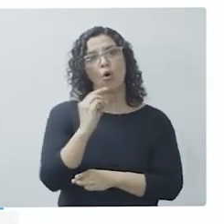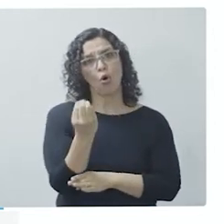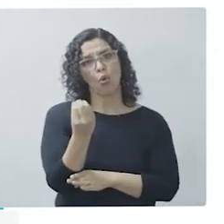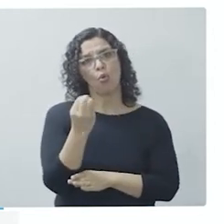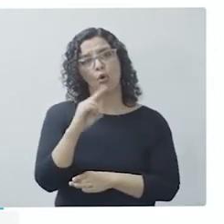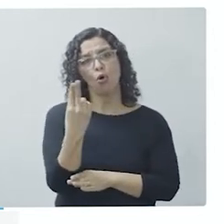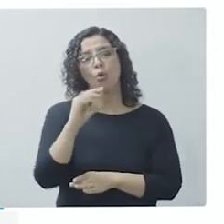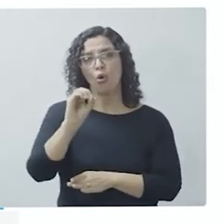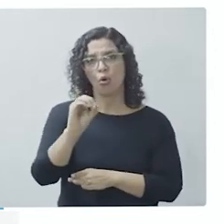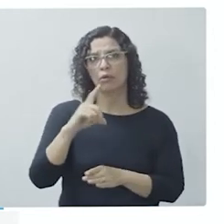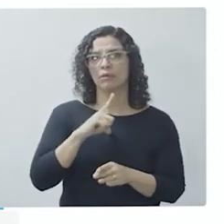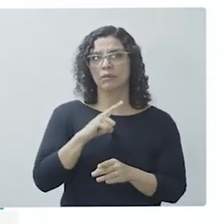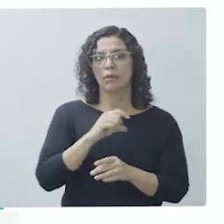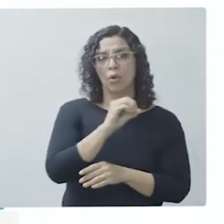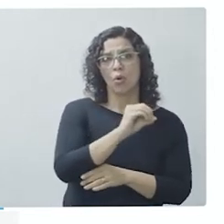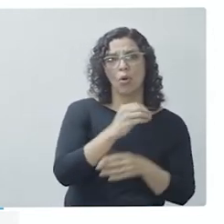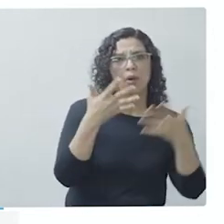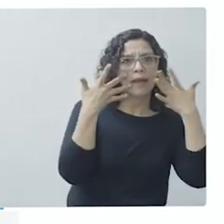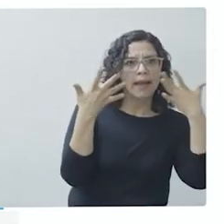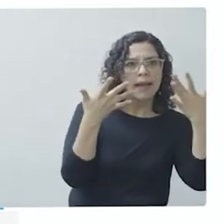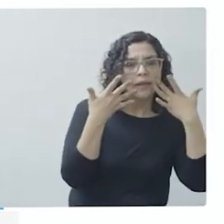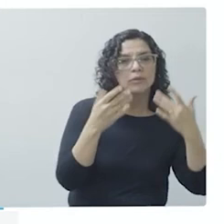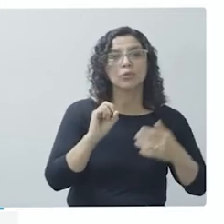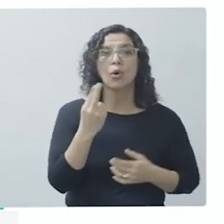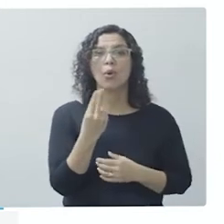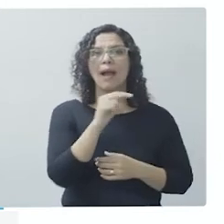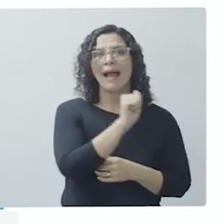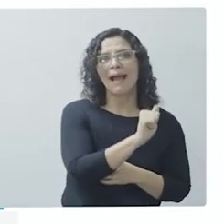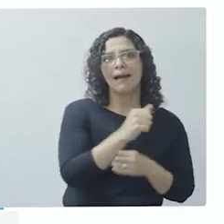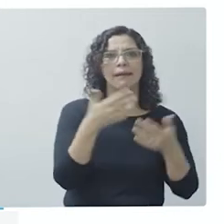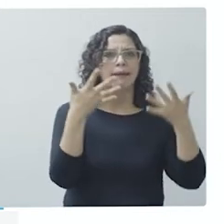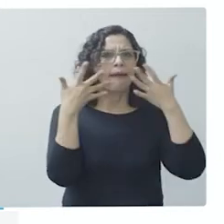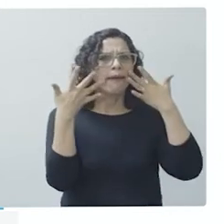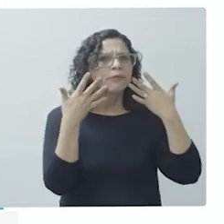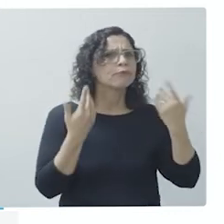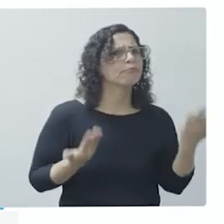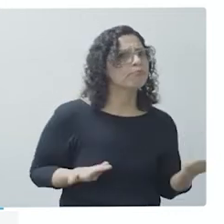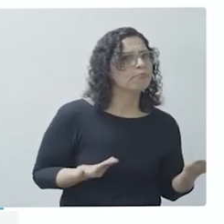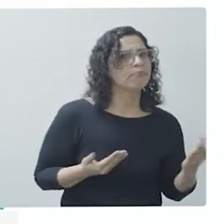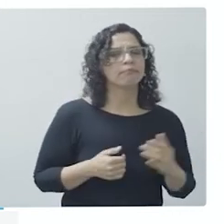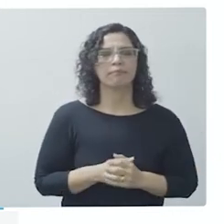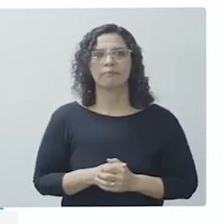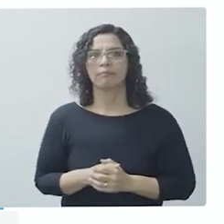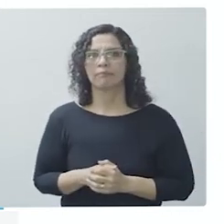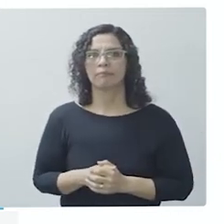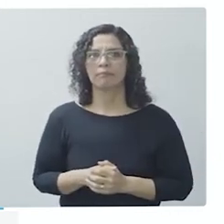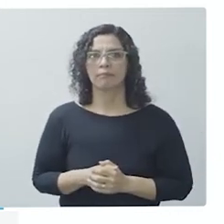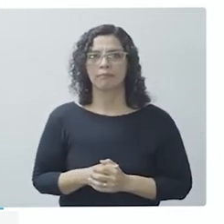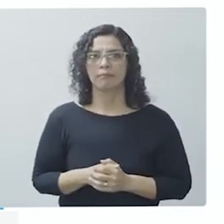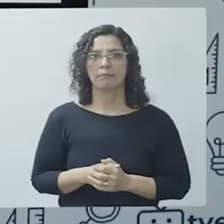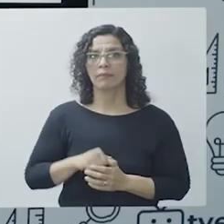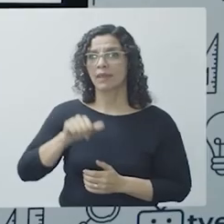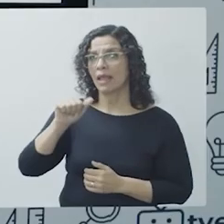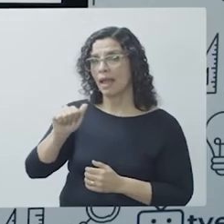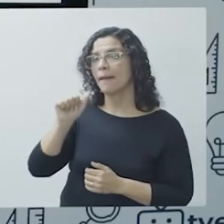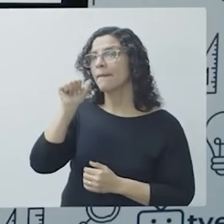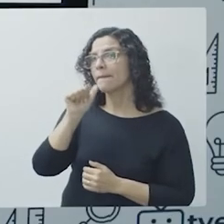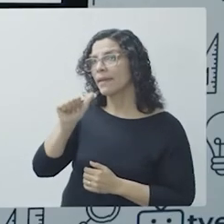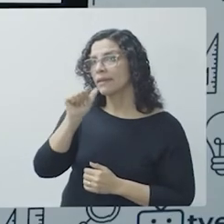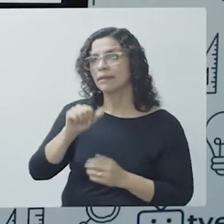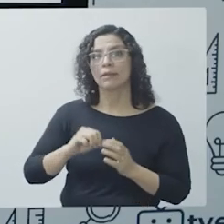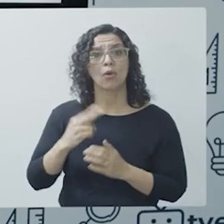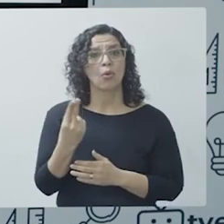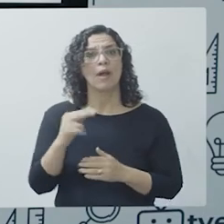ou O. Então, o gato ou a gato, a